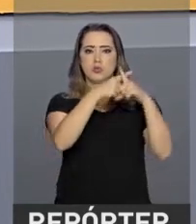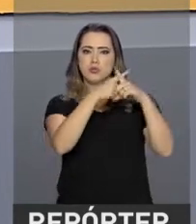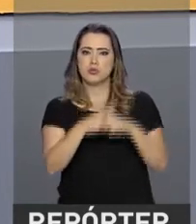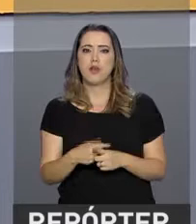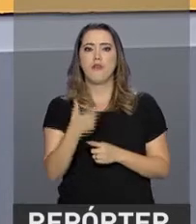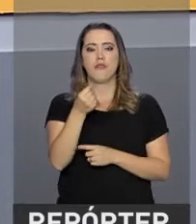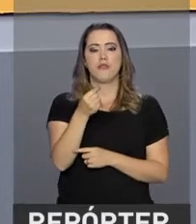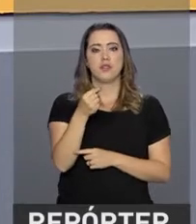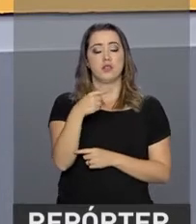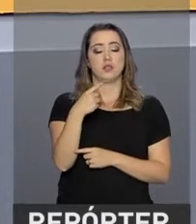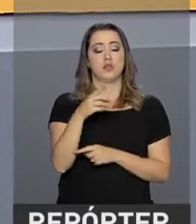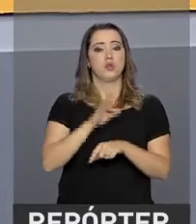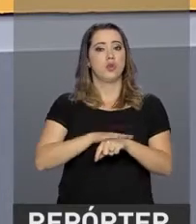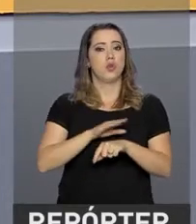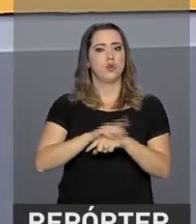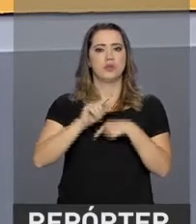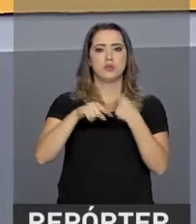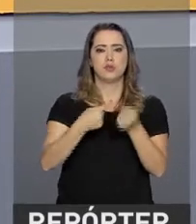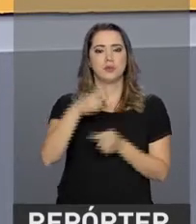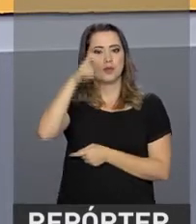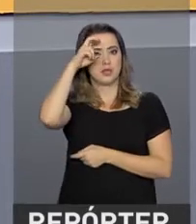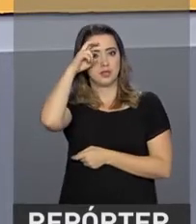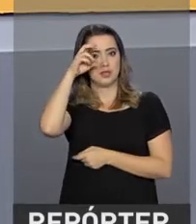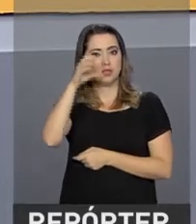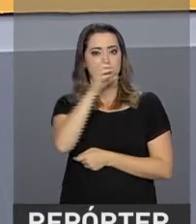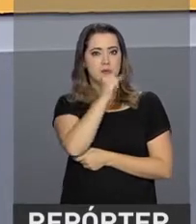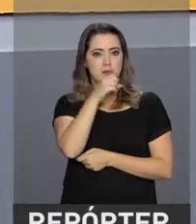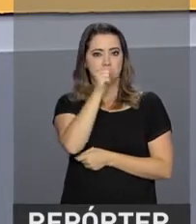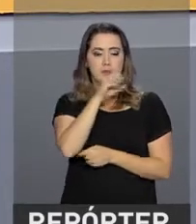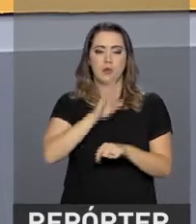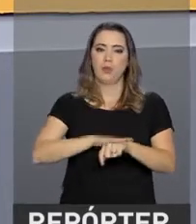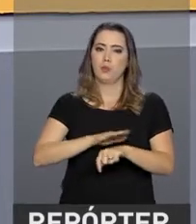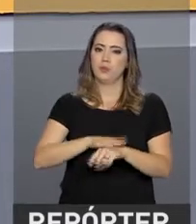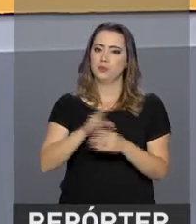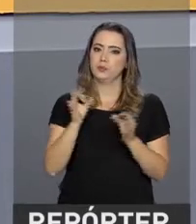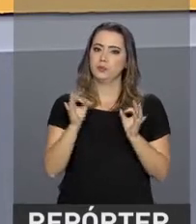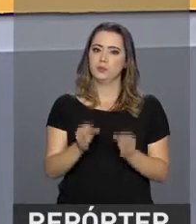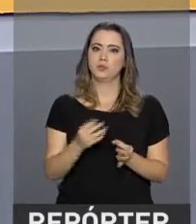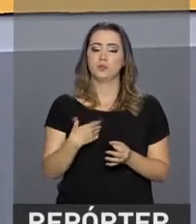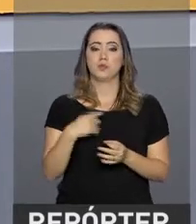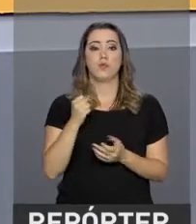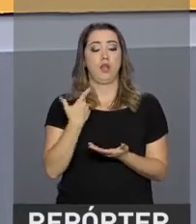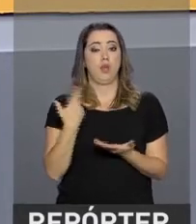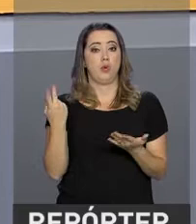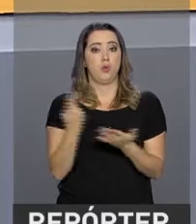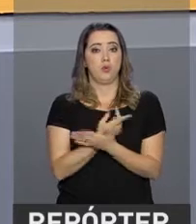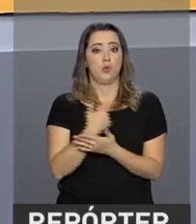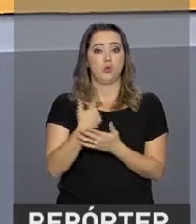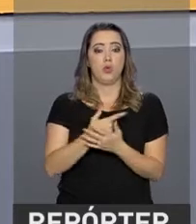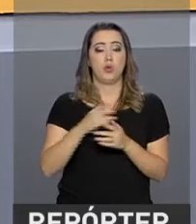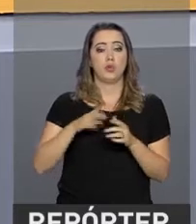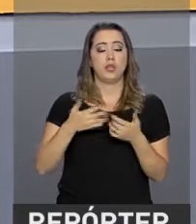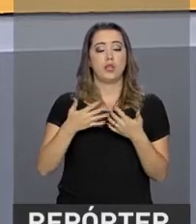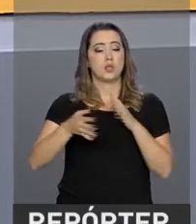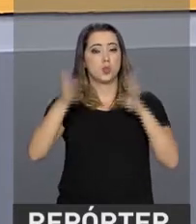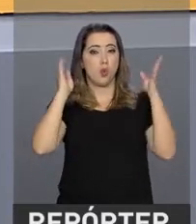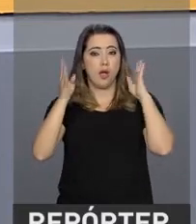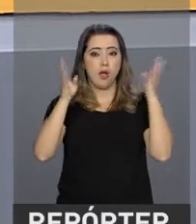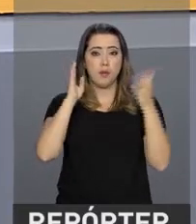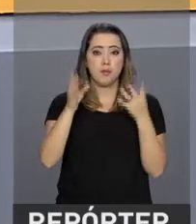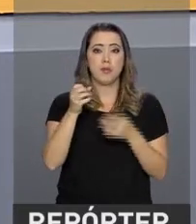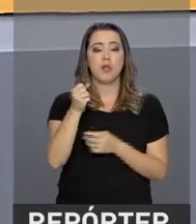às 20 horas, e os próximos são na quinta-feira e no sábado, no mesmo horário. Os sorteios são feitos no Caminhão da Sorte, que